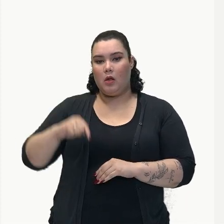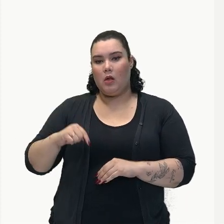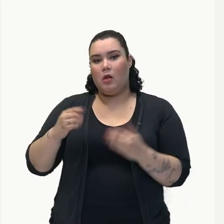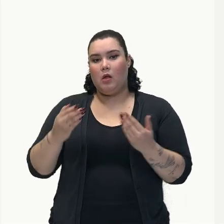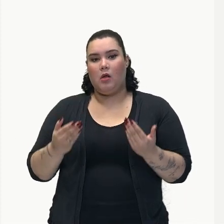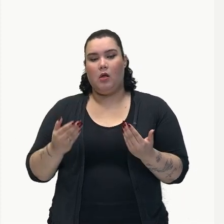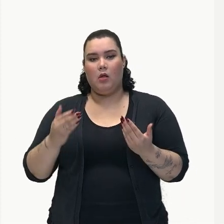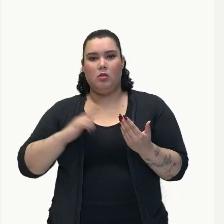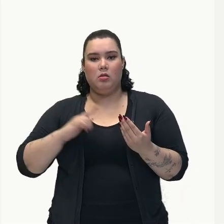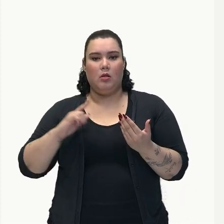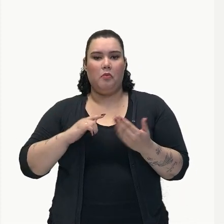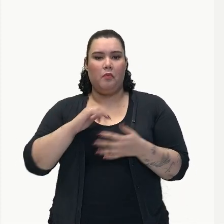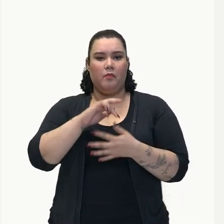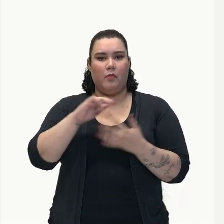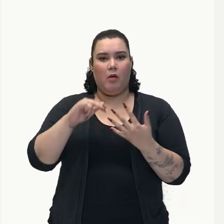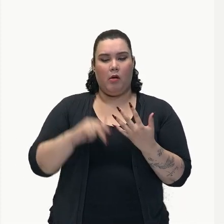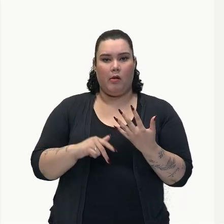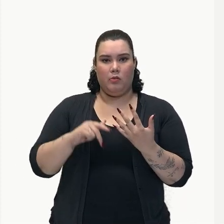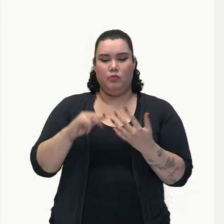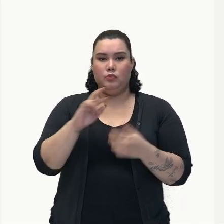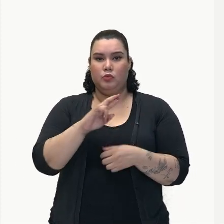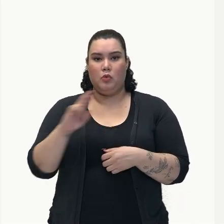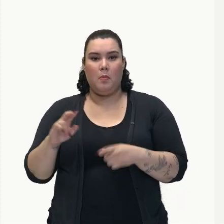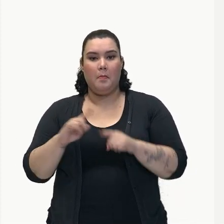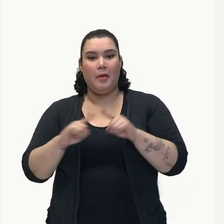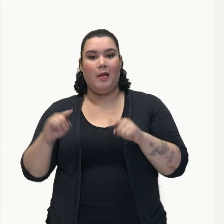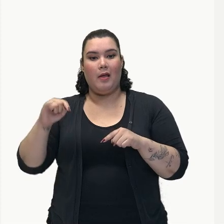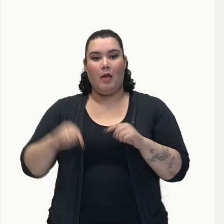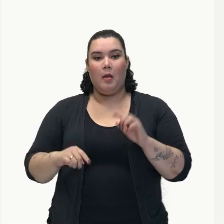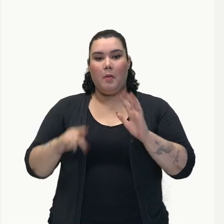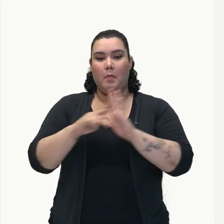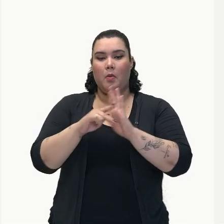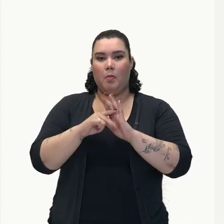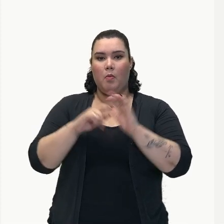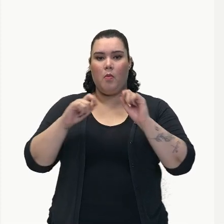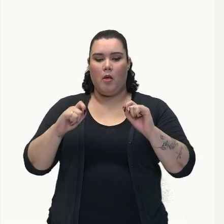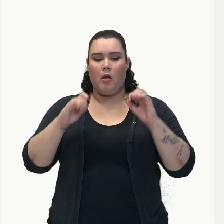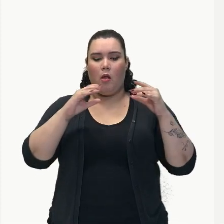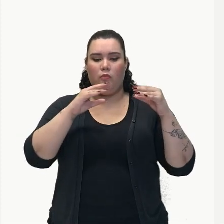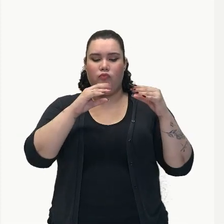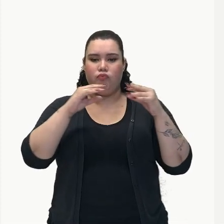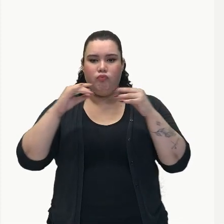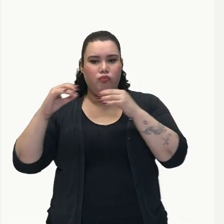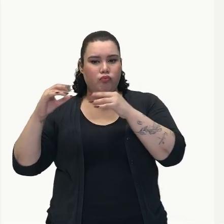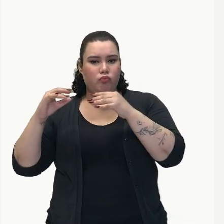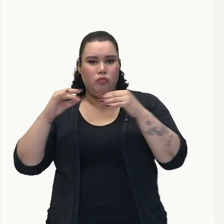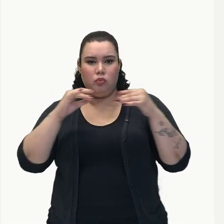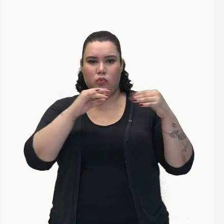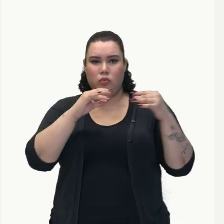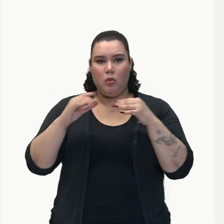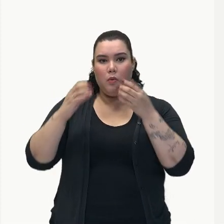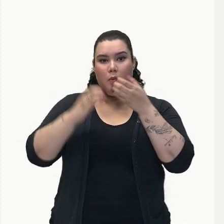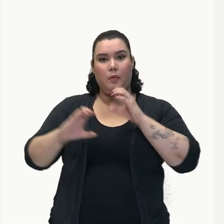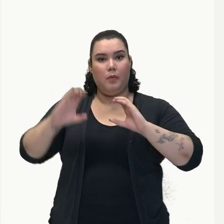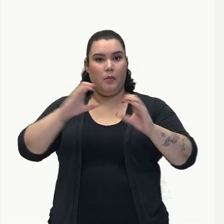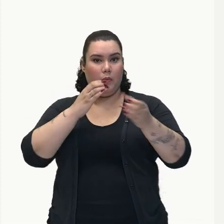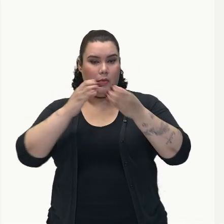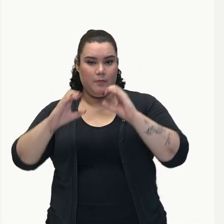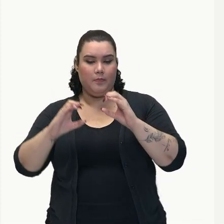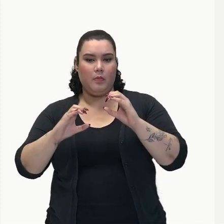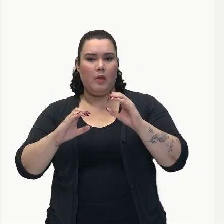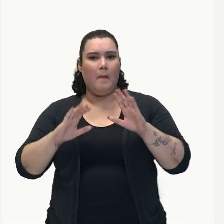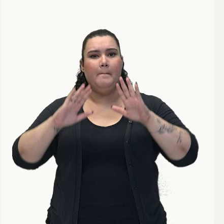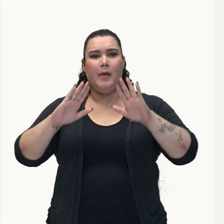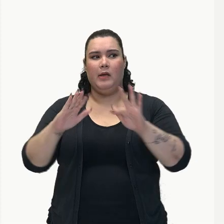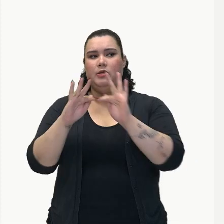de sanfona, uma flauta de bambu, certo? Agora, professor, qual é o verbo que nós temos aqui? Esse